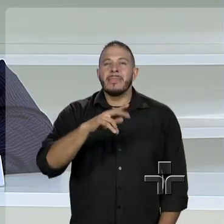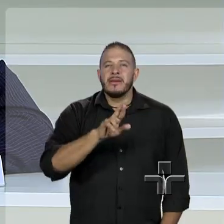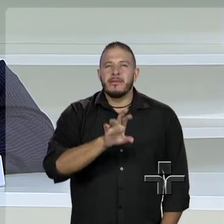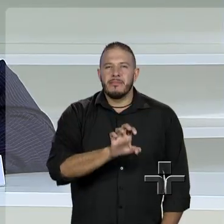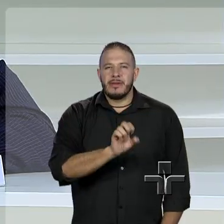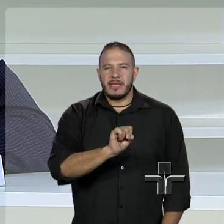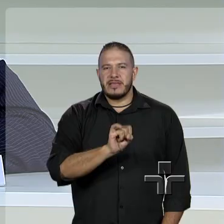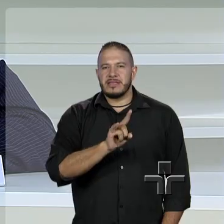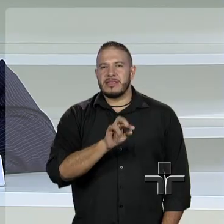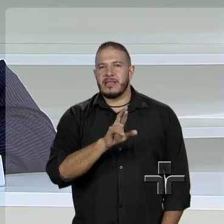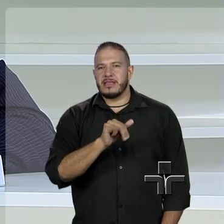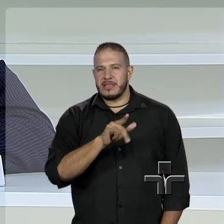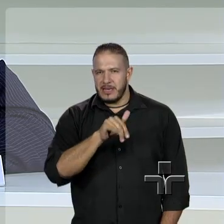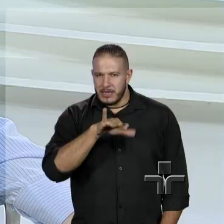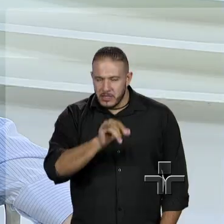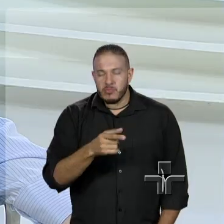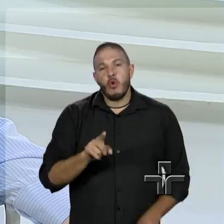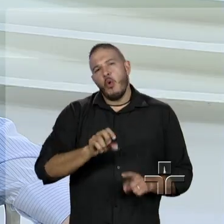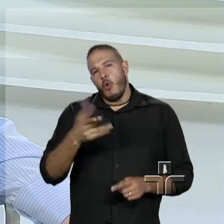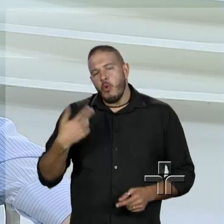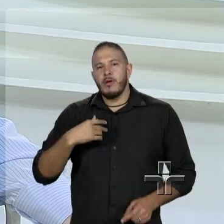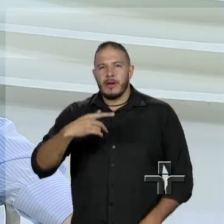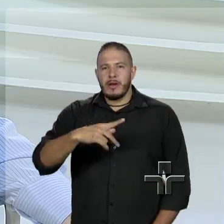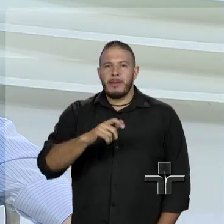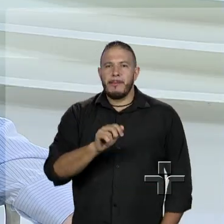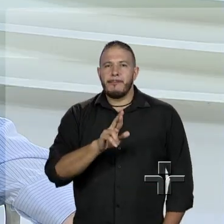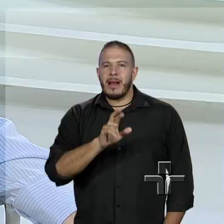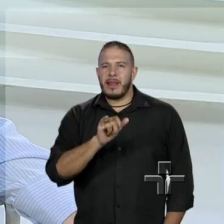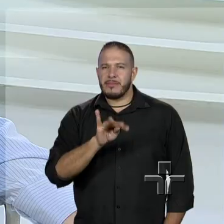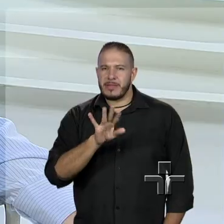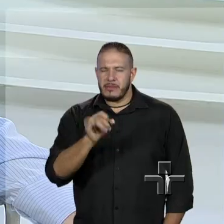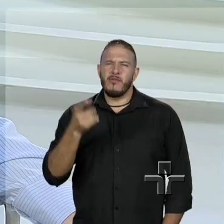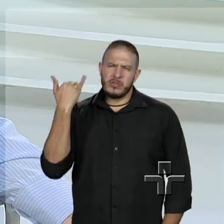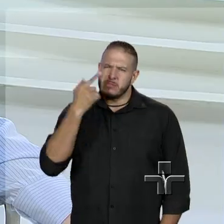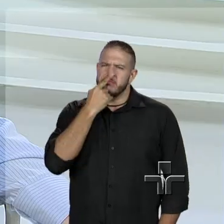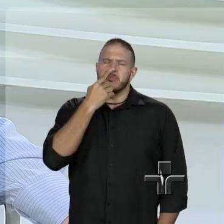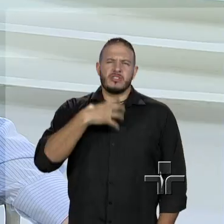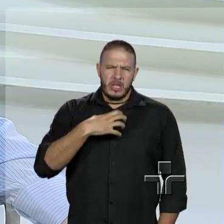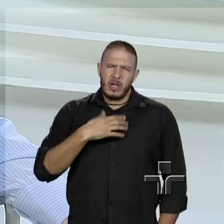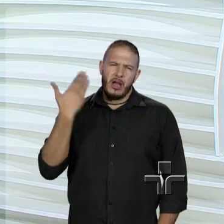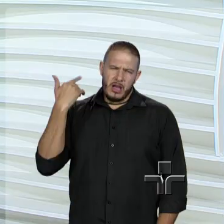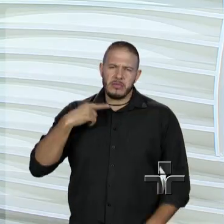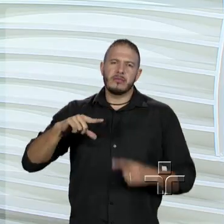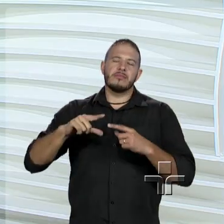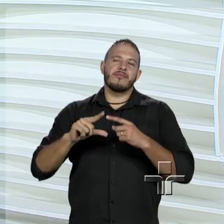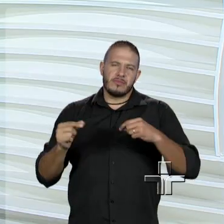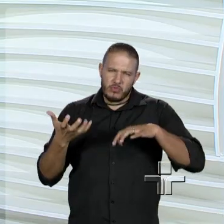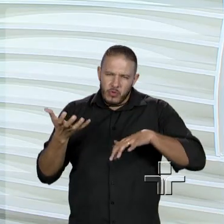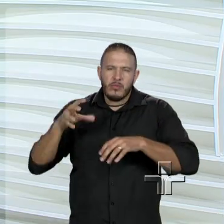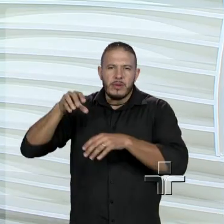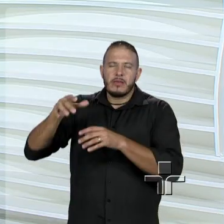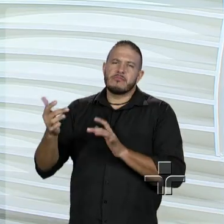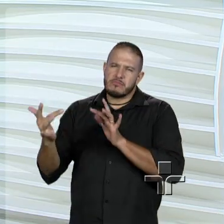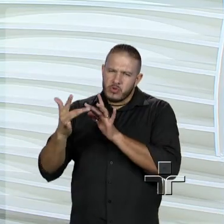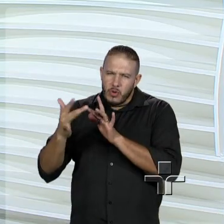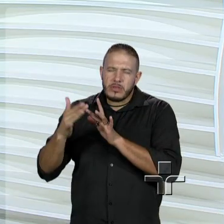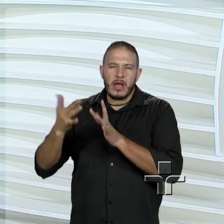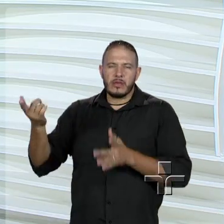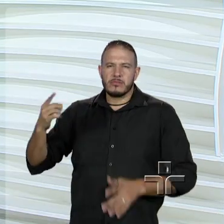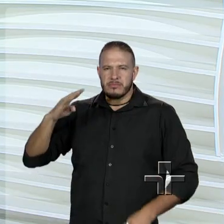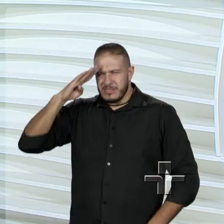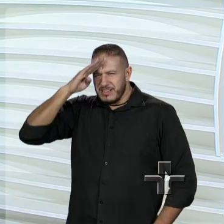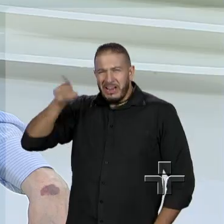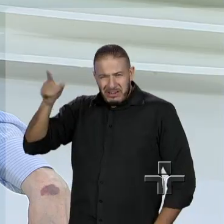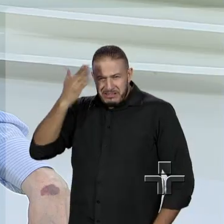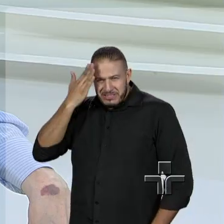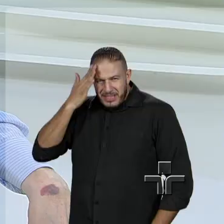conviveu com o presidente Bolsonaro quando ele estava no Congresso. O senhor teve contato com ele? Ele tem entendimento do que é o Congresso?